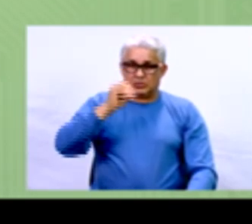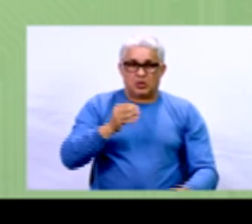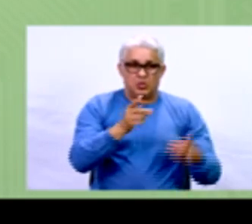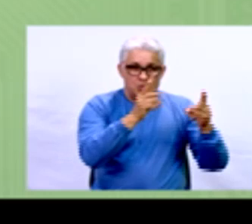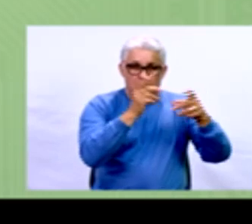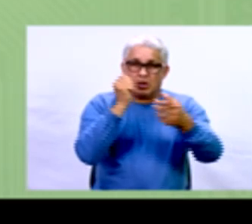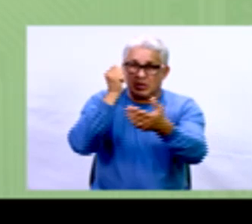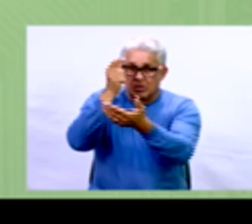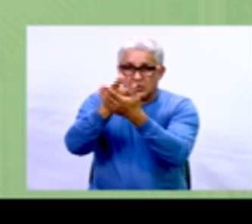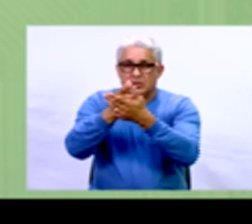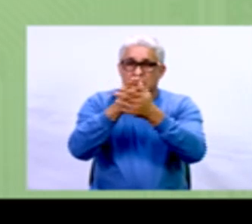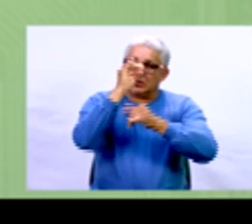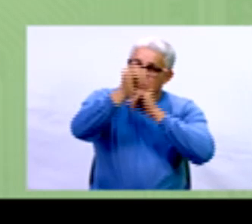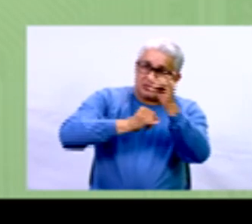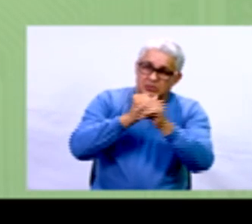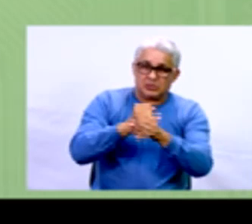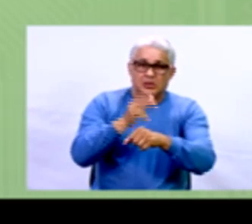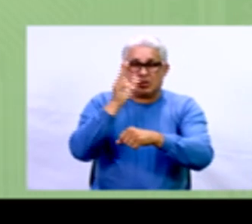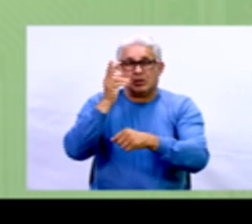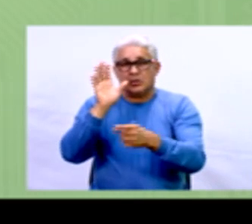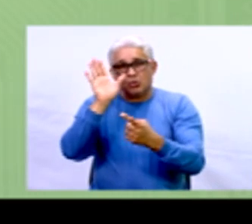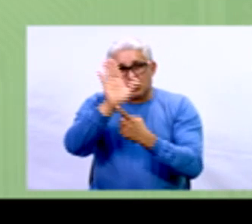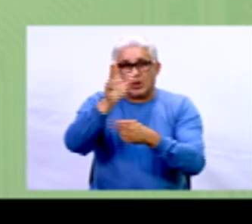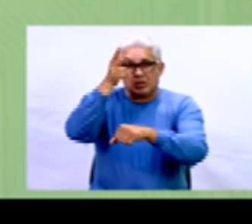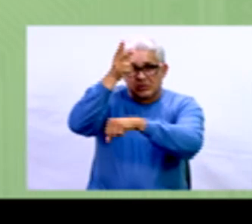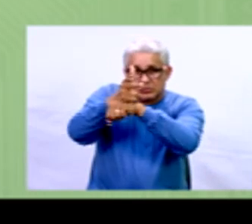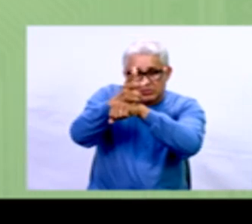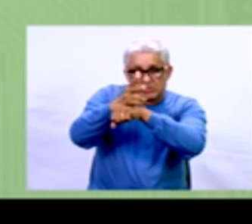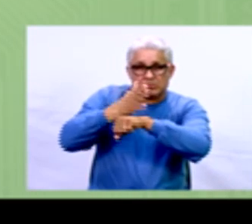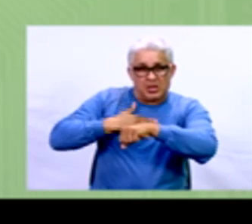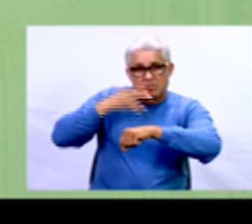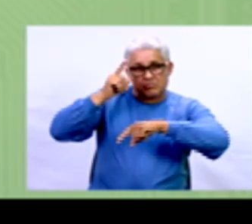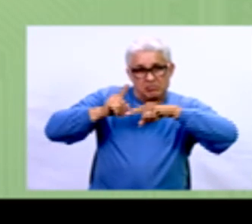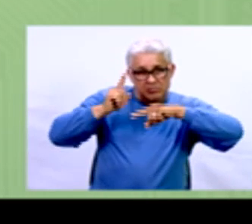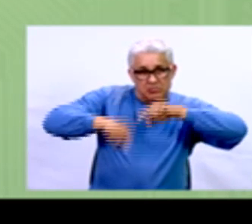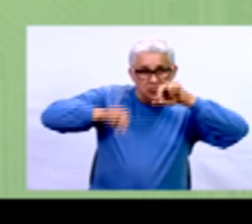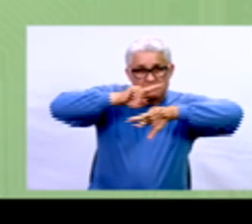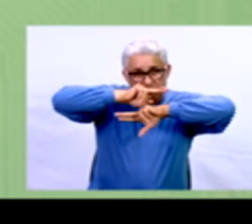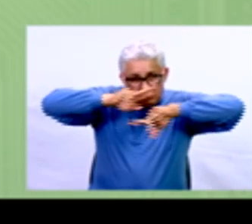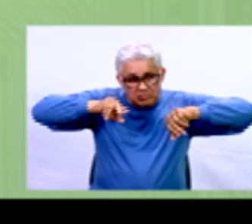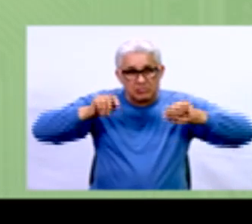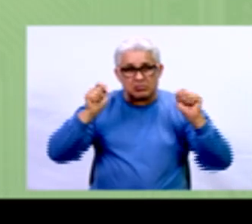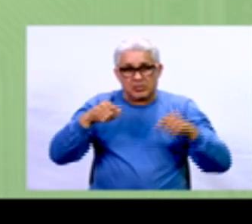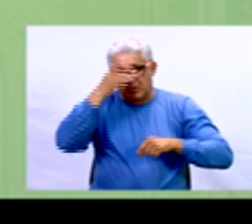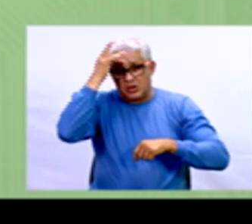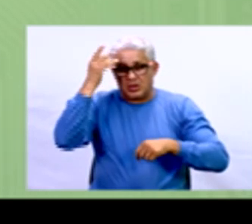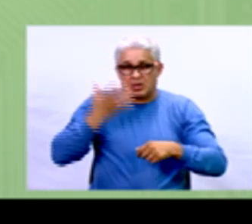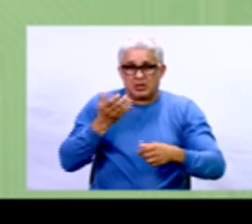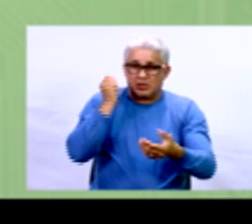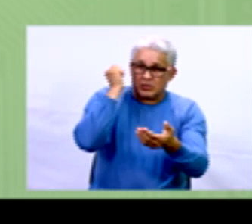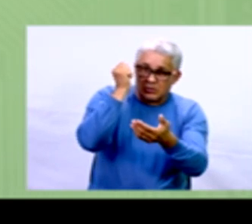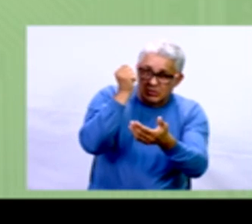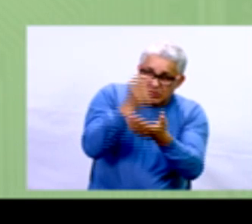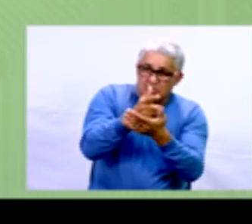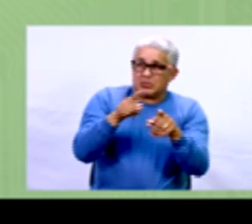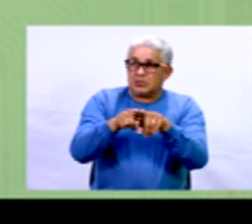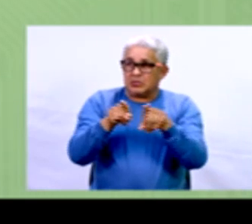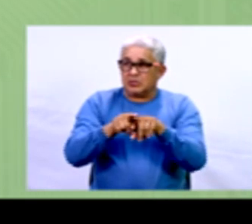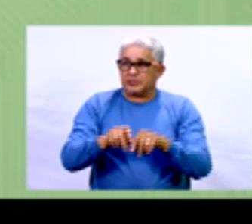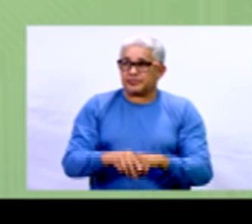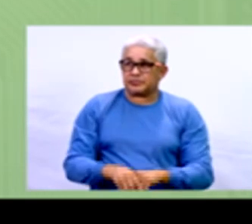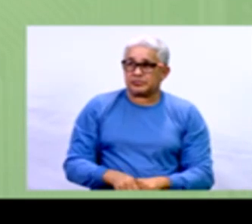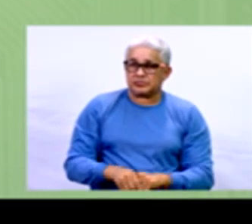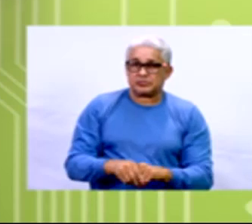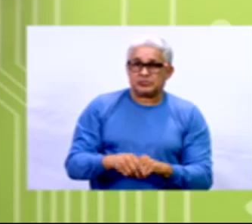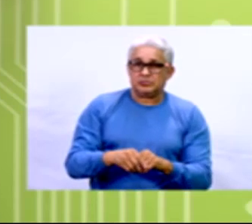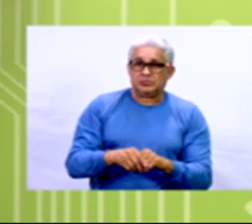vídeo mostrando a pessoa usando o produto que você quer comprar, eu posso ter imagens. No site de comércio eletrônico, eu